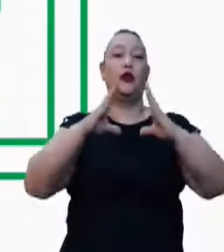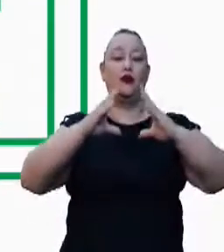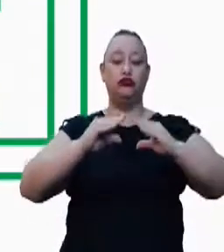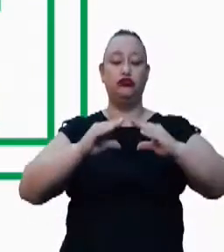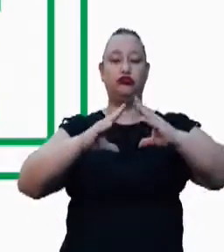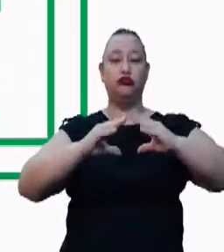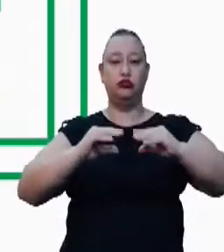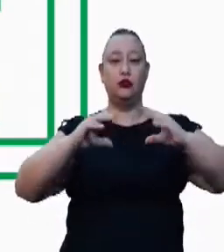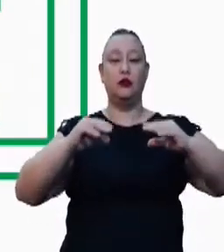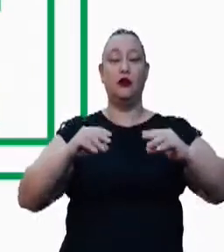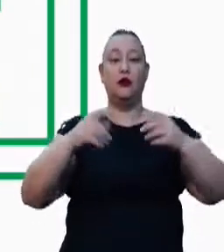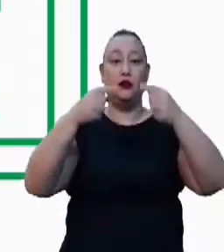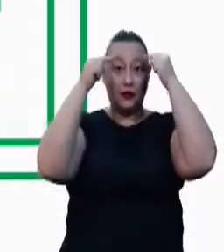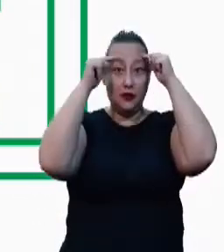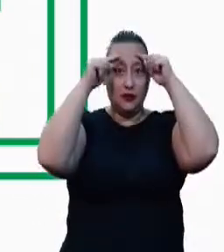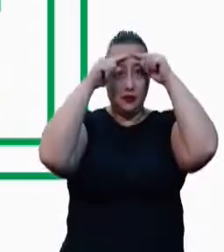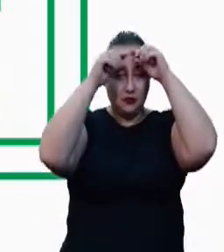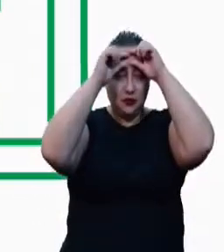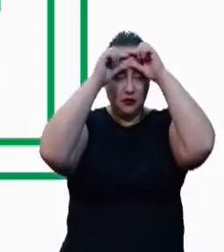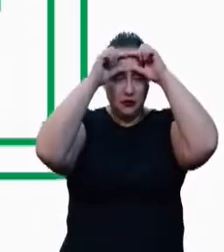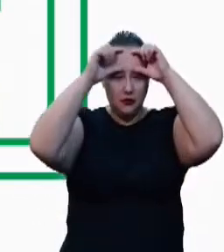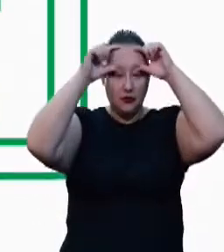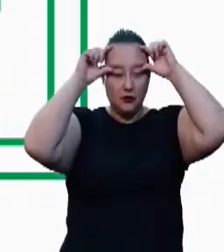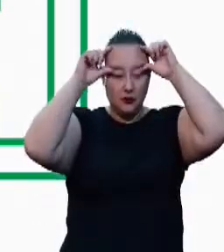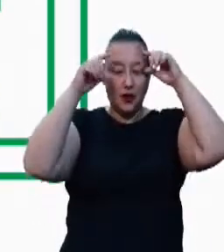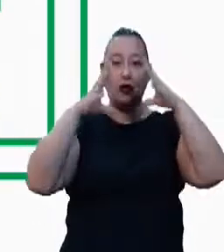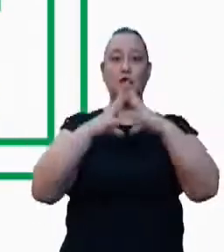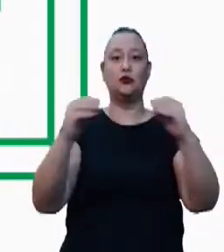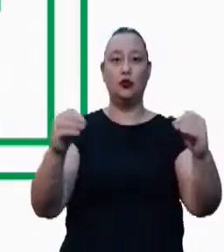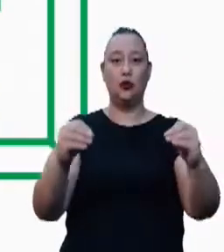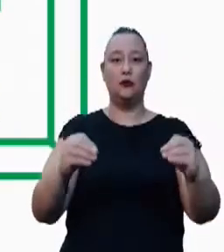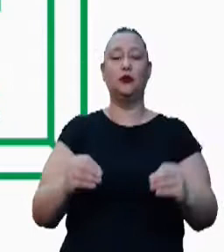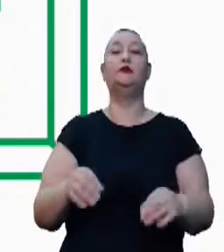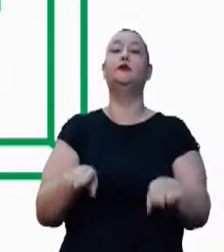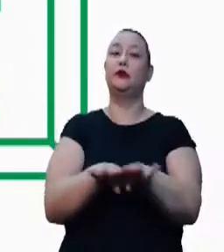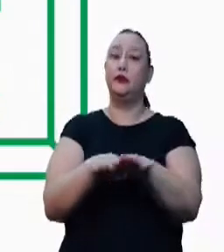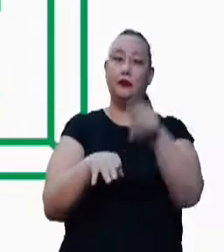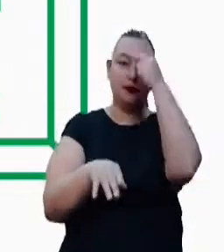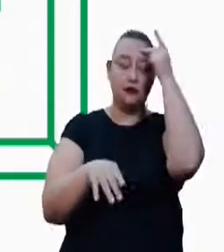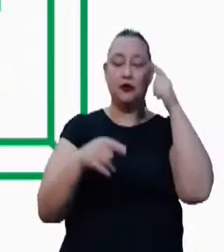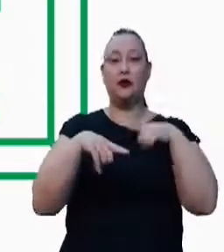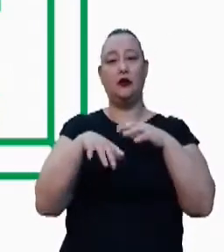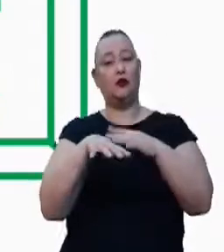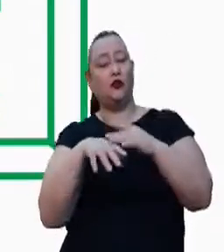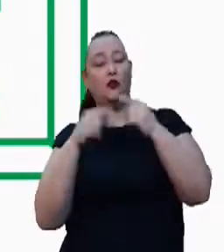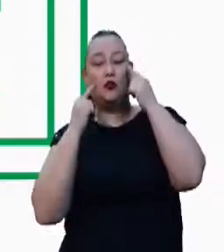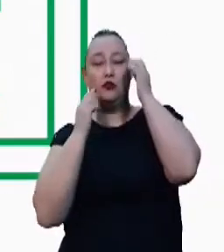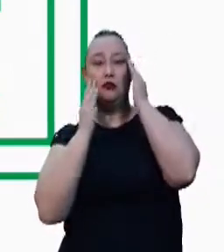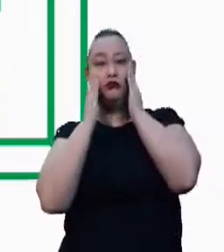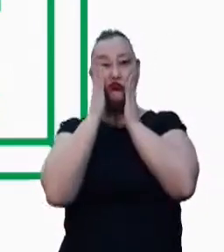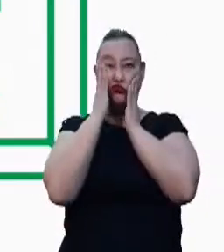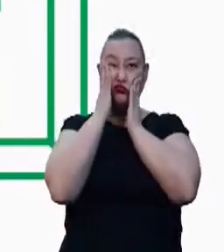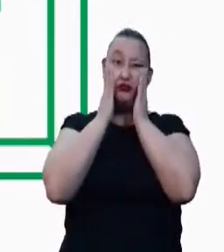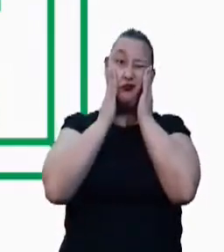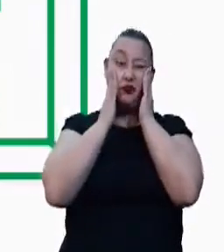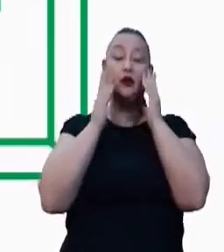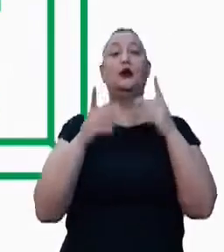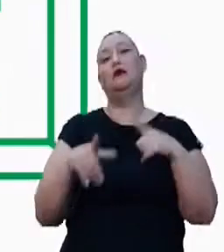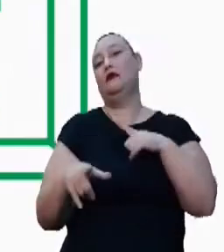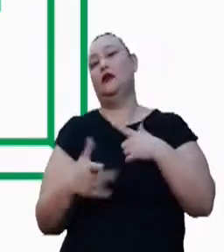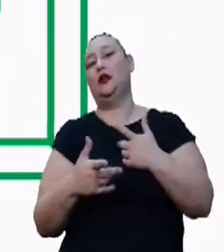e essas rugas desaparecem. Assimetria facial, que são pessoas que têm ou por problemas, por